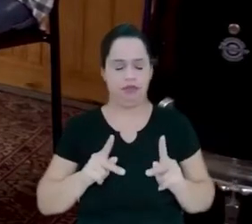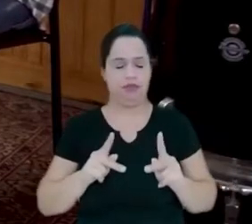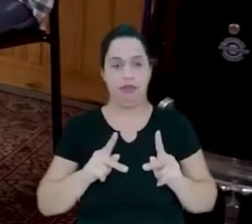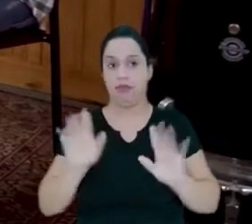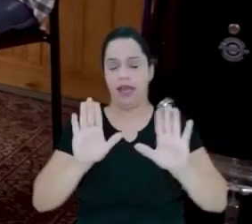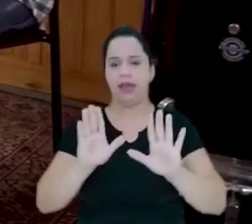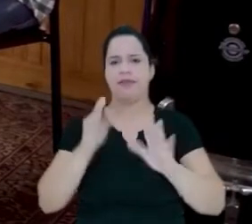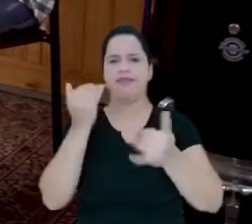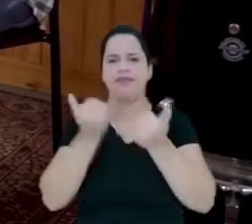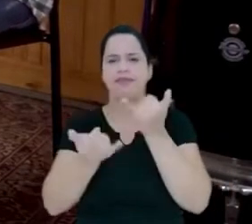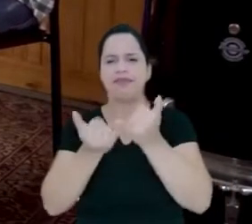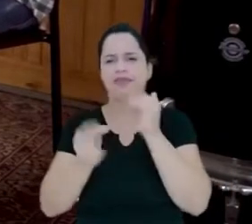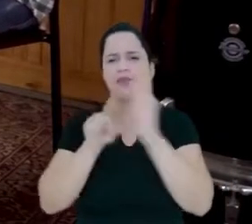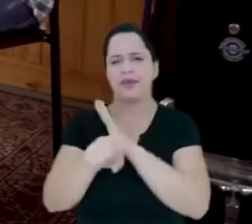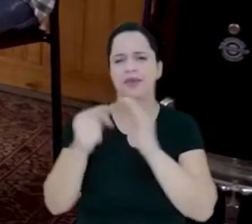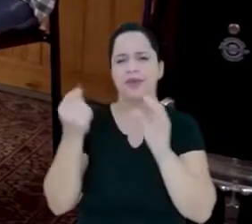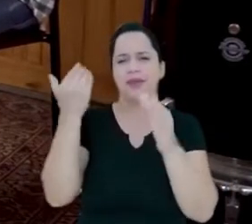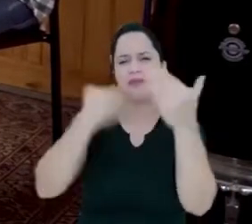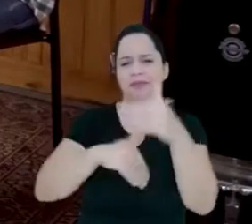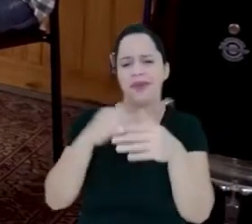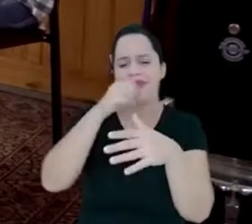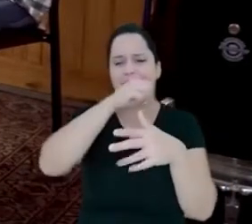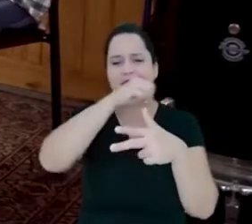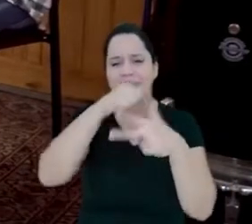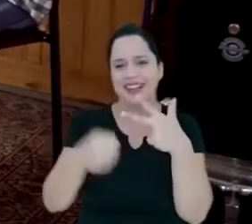minha cliente é amante do primo. Quem eu sou? Peraí.